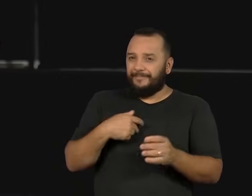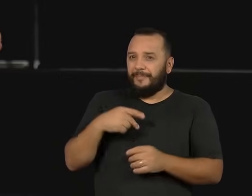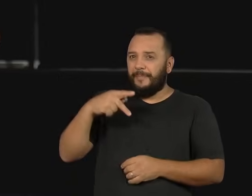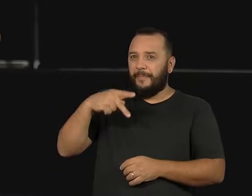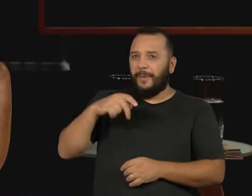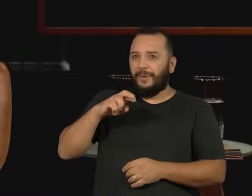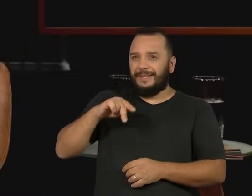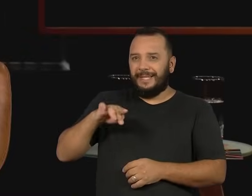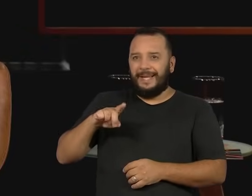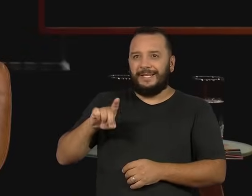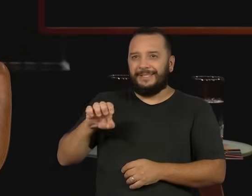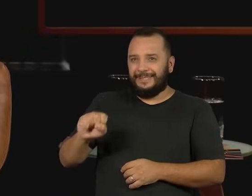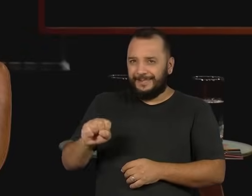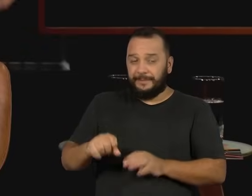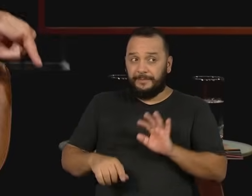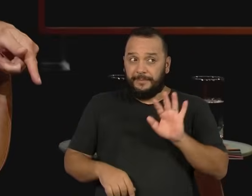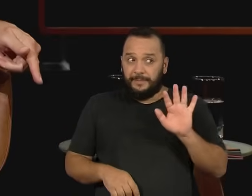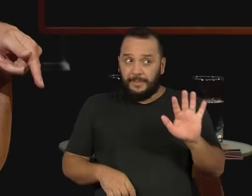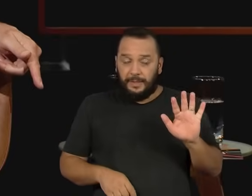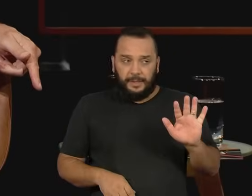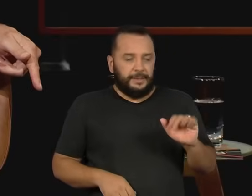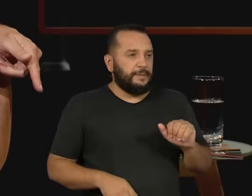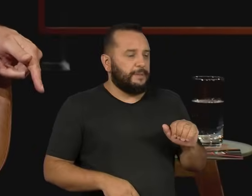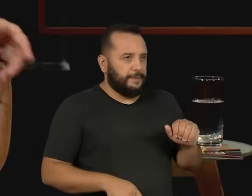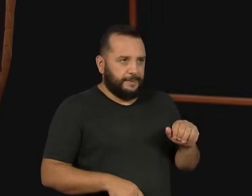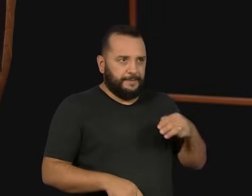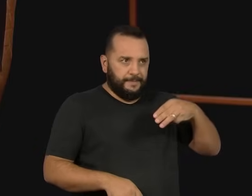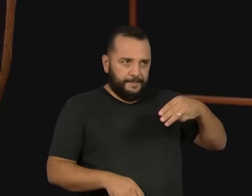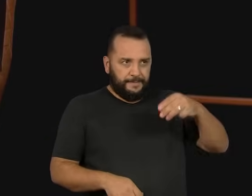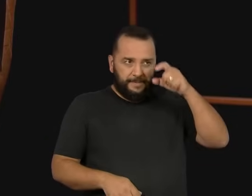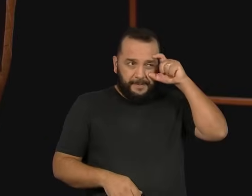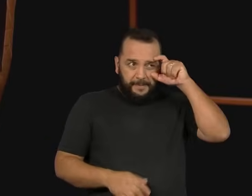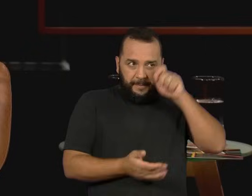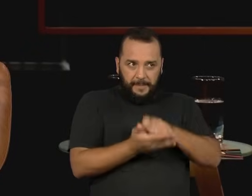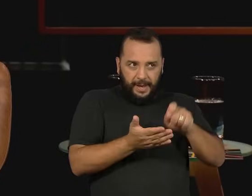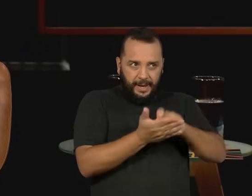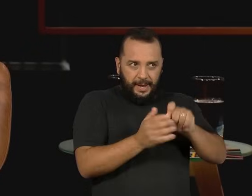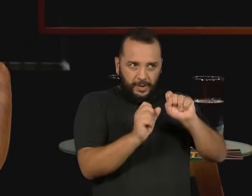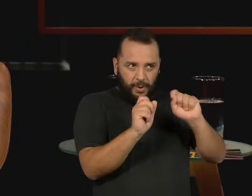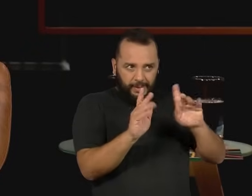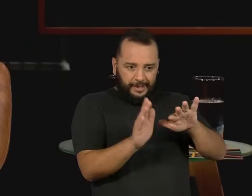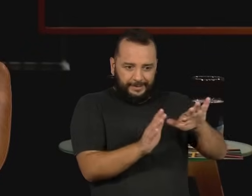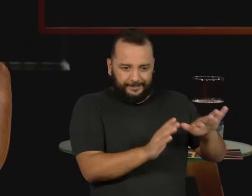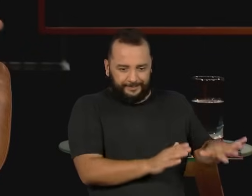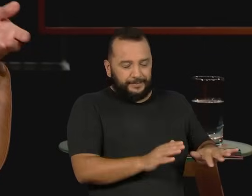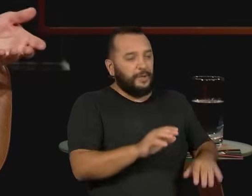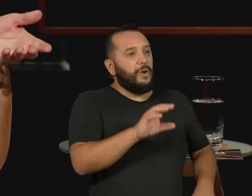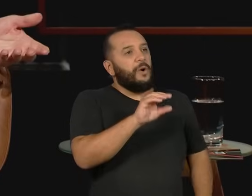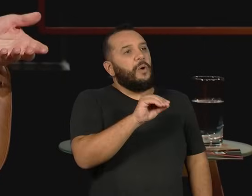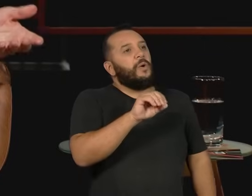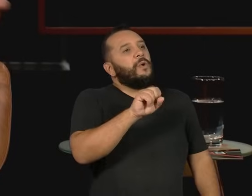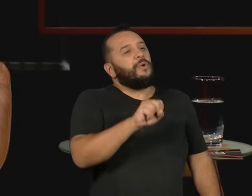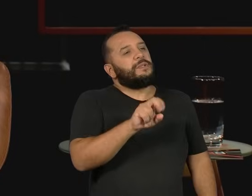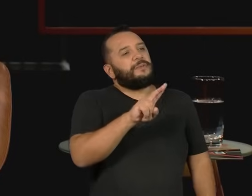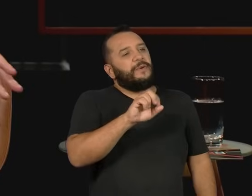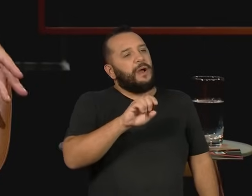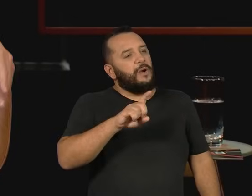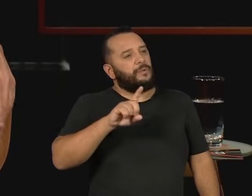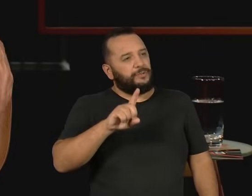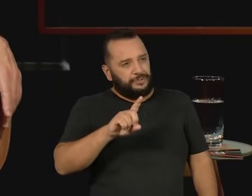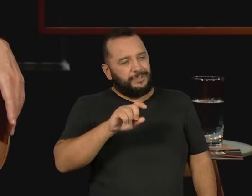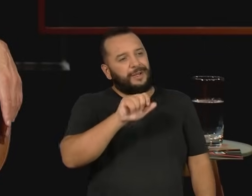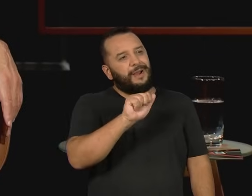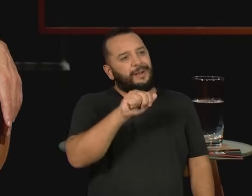né? Agora, mudando do Mário para o Oswald de Andrade. Você diz que o espetáculo teatral Rei da Vela, dirigido por Zé